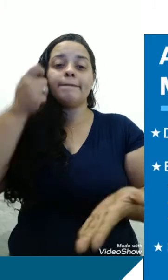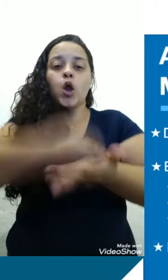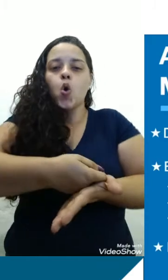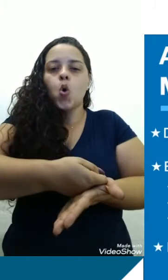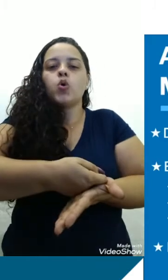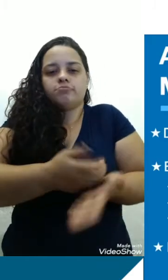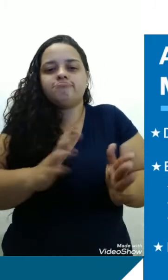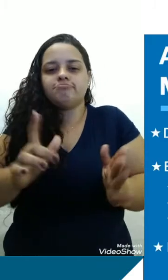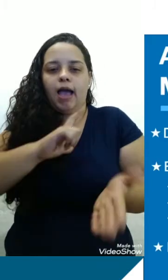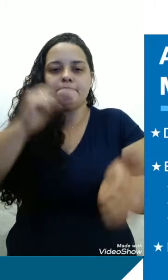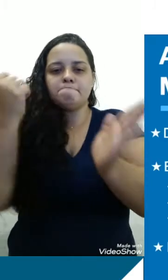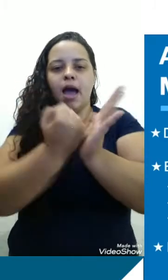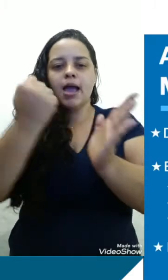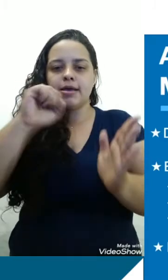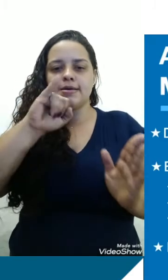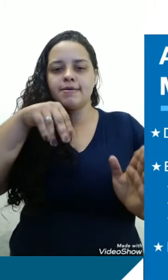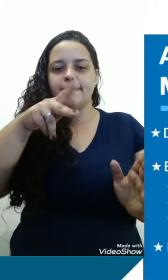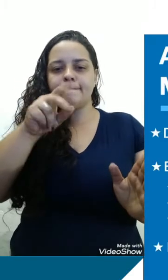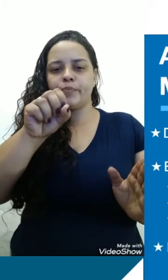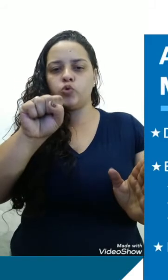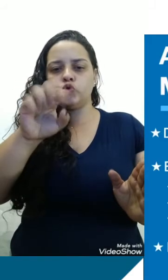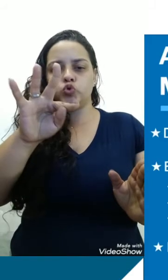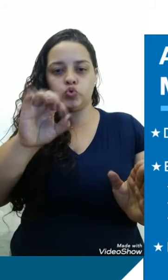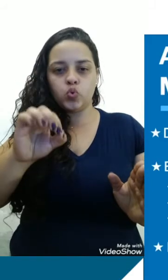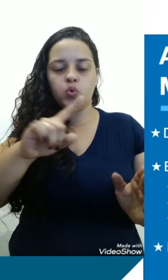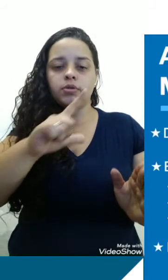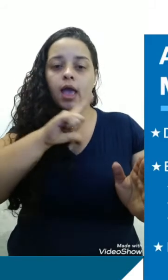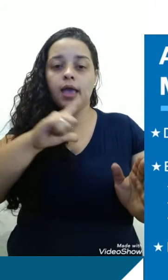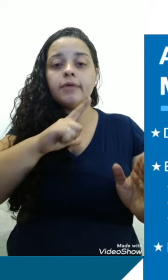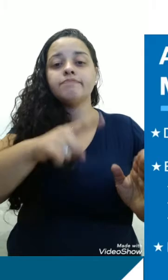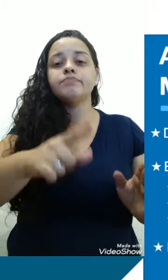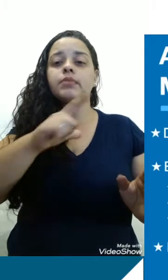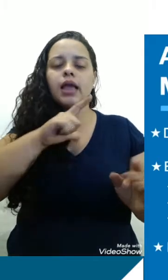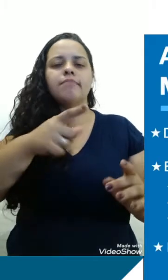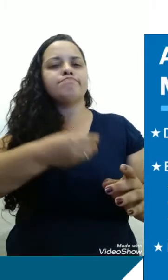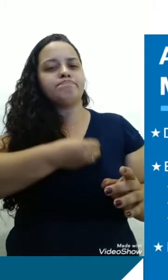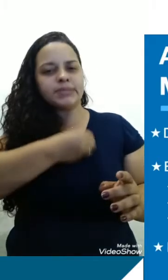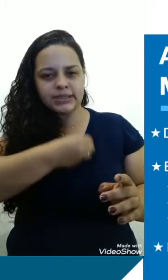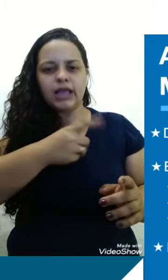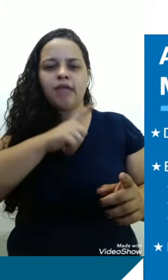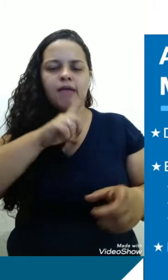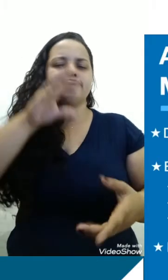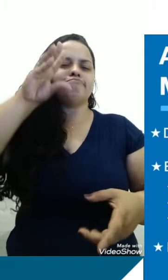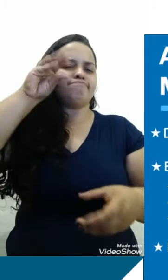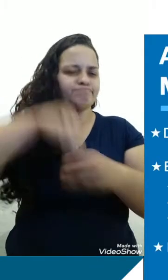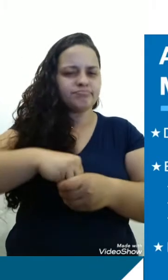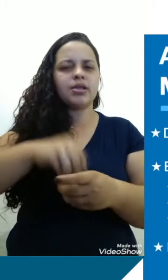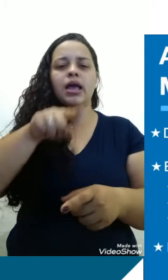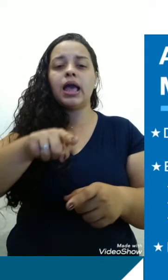a fiscalização, a questão dos tributos, dos impostos, foi muito presente e muito importante para